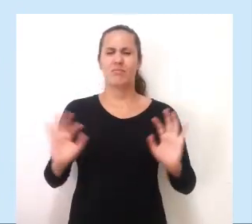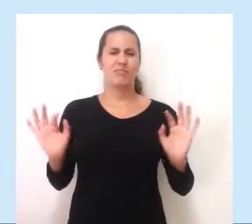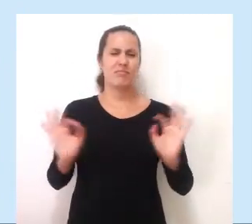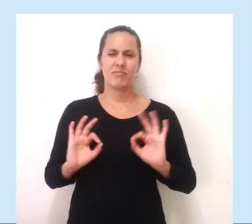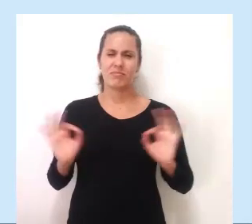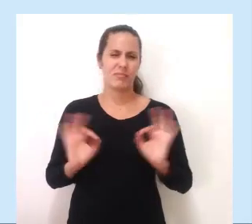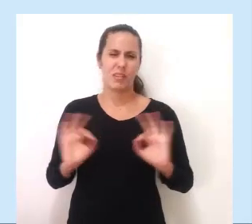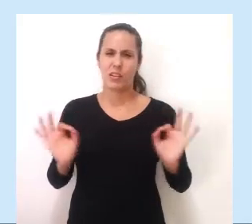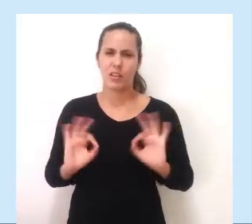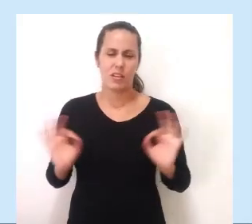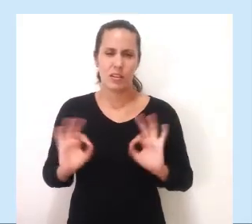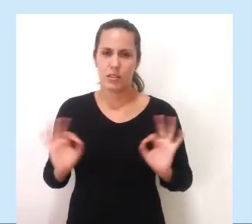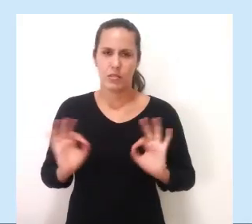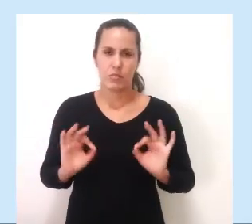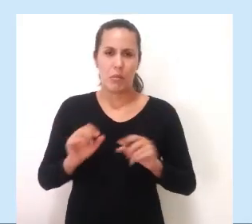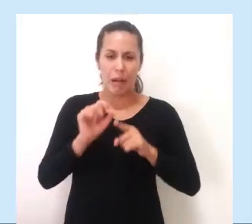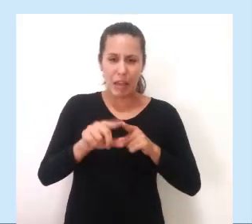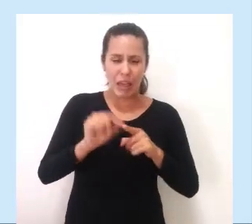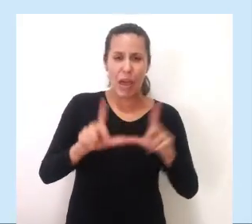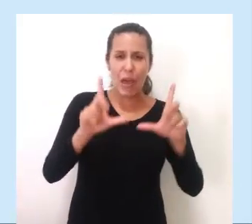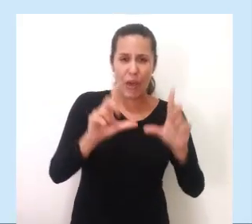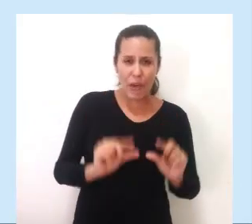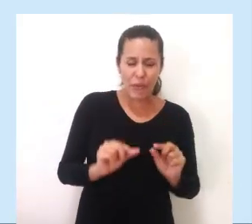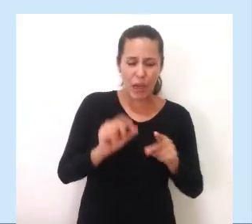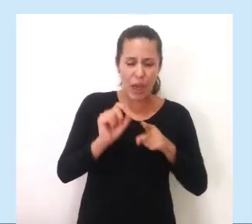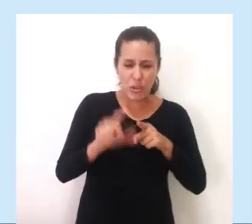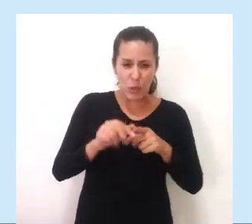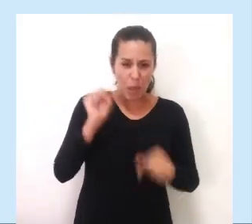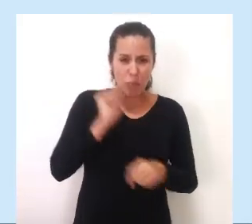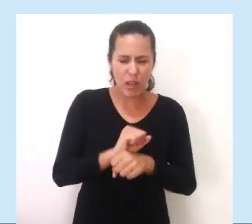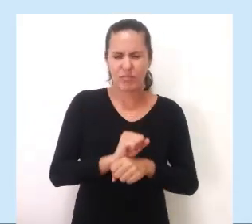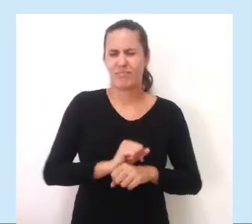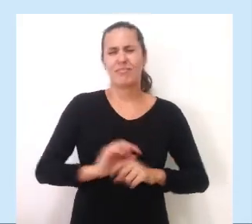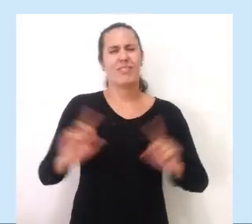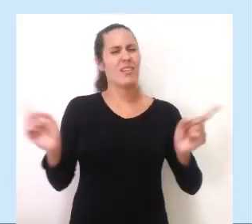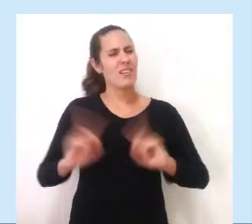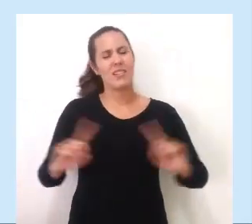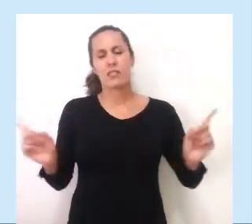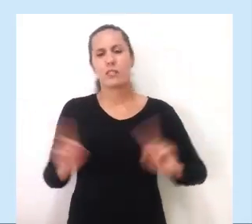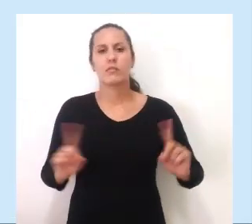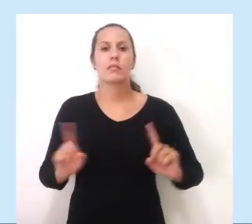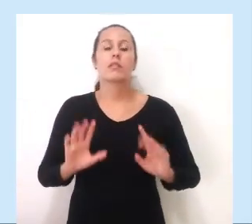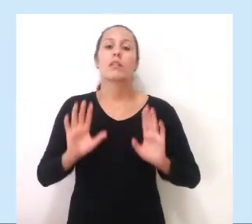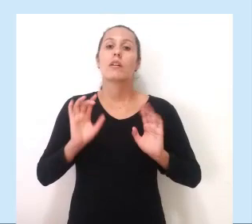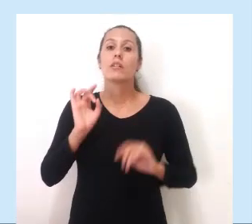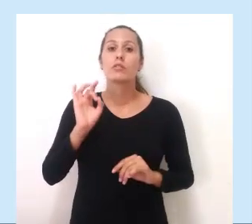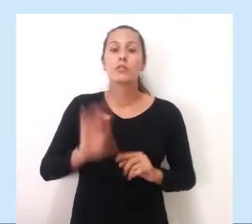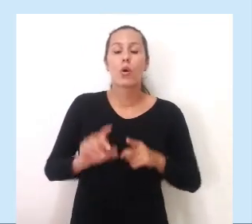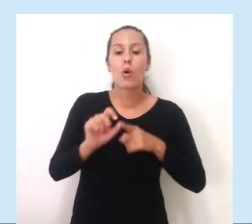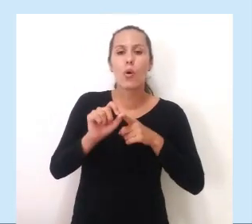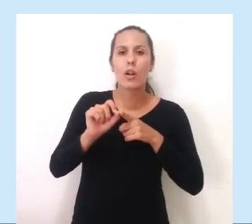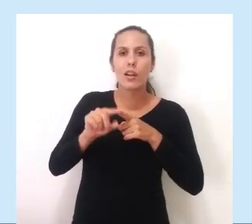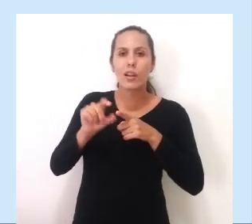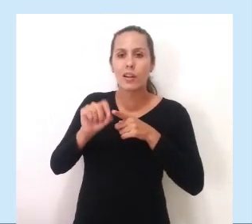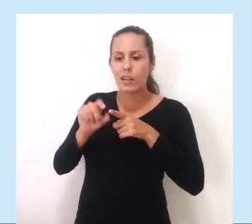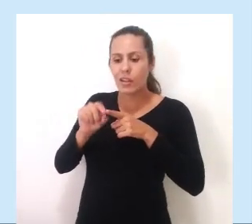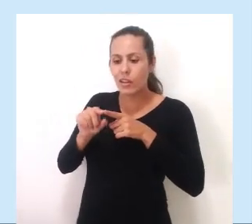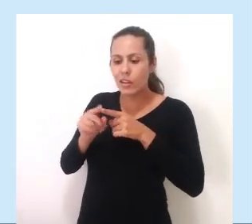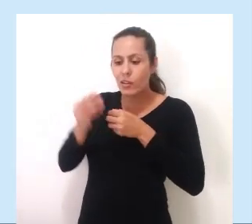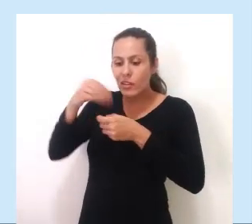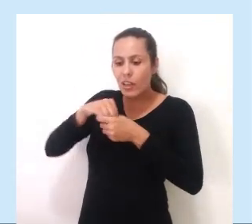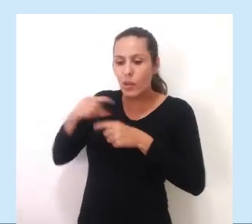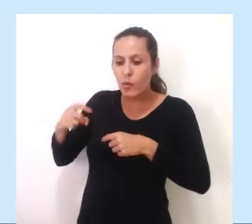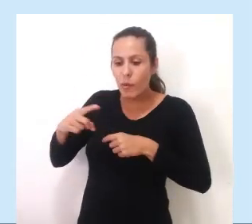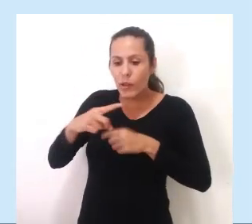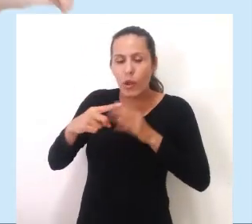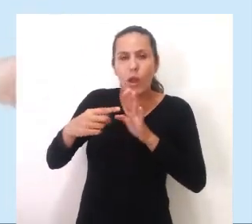impede que o homem pare de ejacular. Não, somente vai tirar do líquido, do